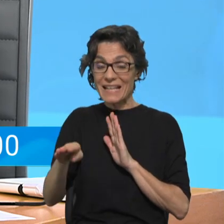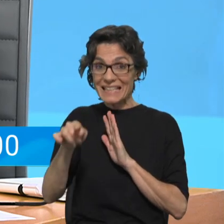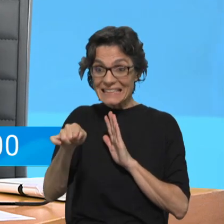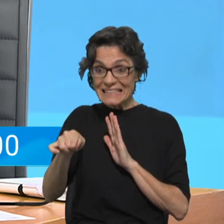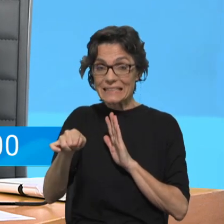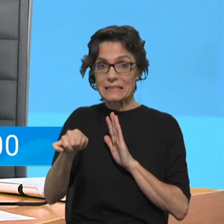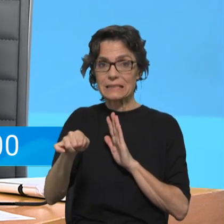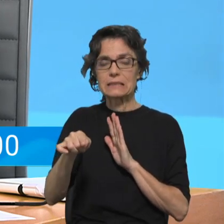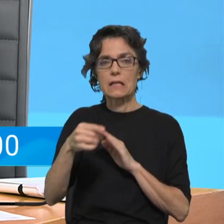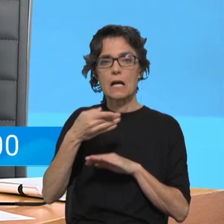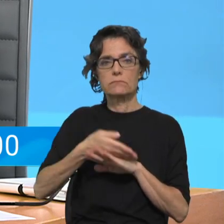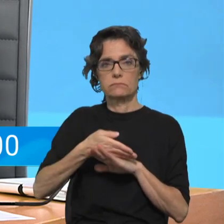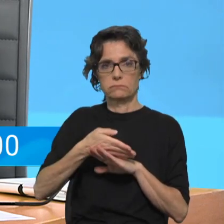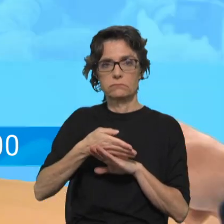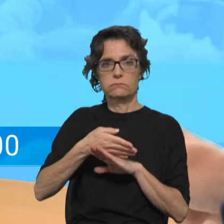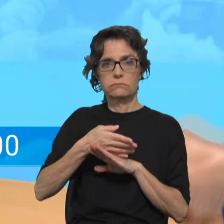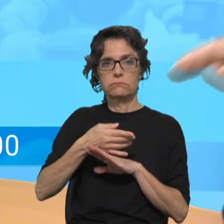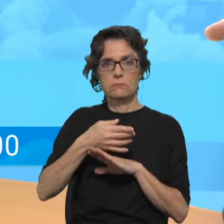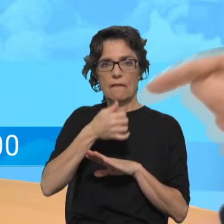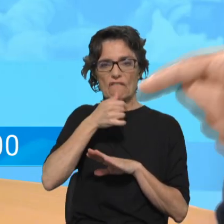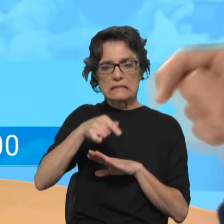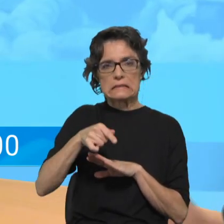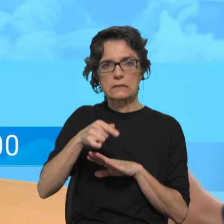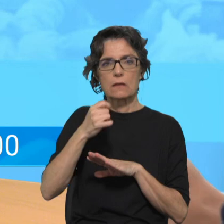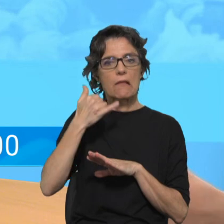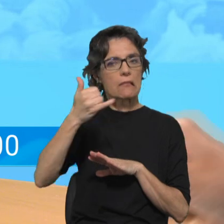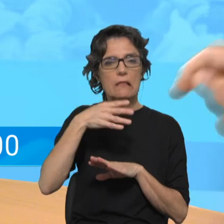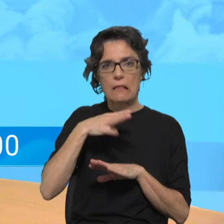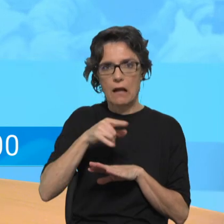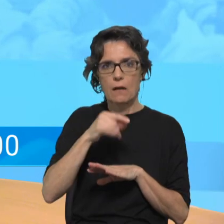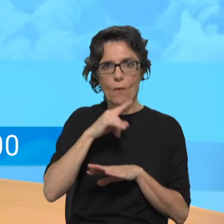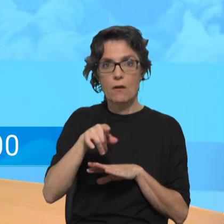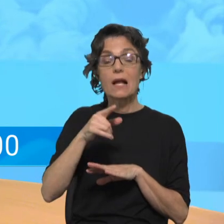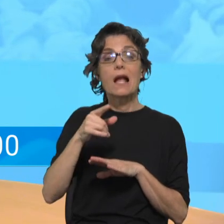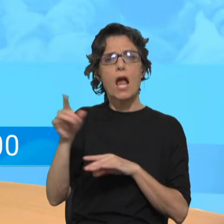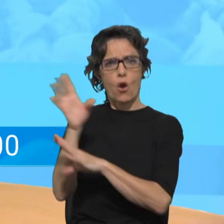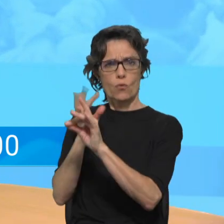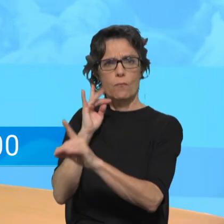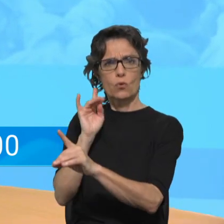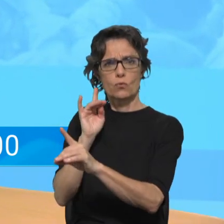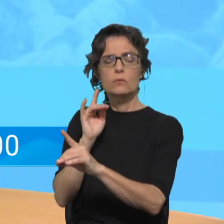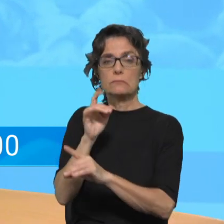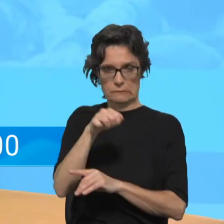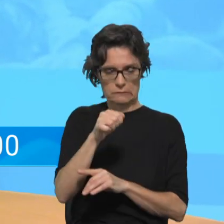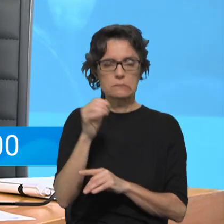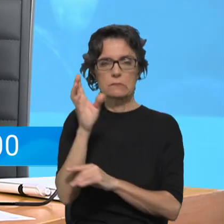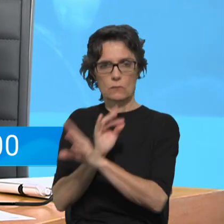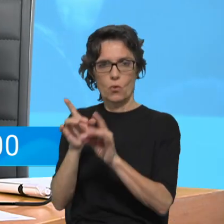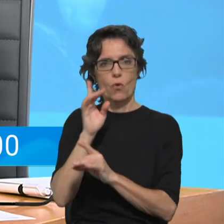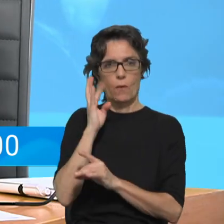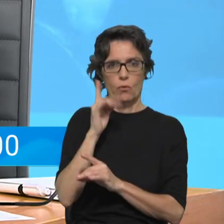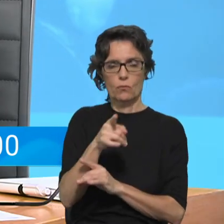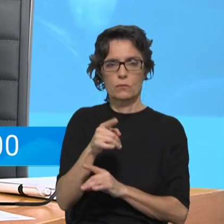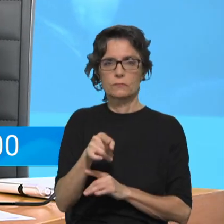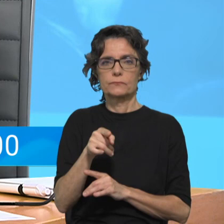abusadas sexualmente poderem ligar. E é para todas as pessoas. É um número europeu, não é este? O número europeu. E todas as